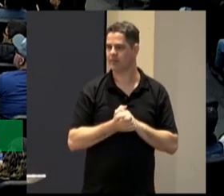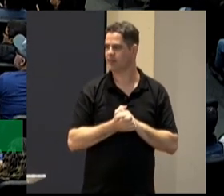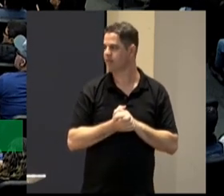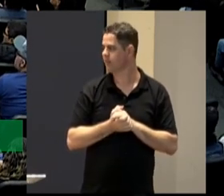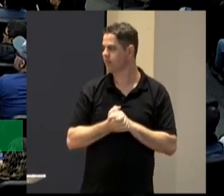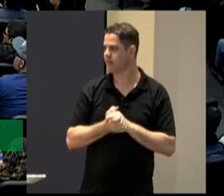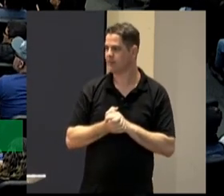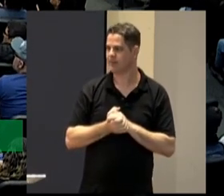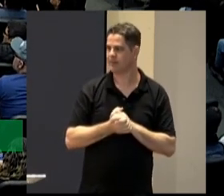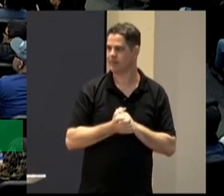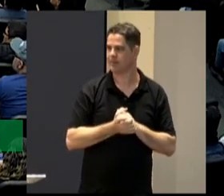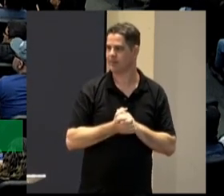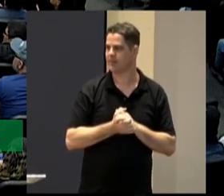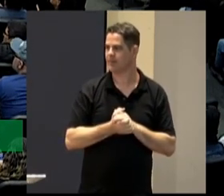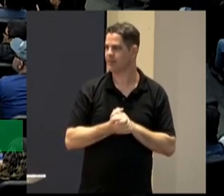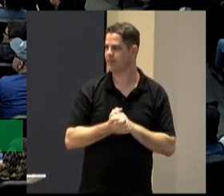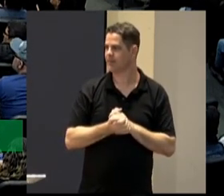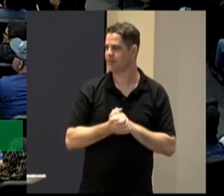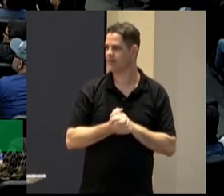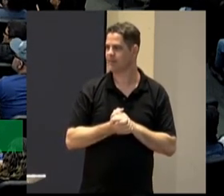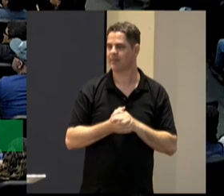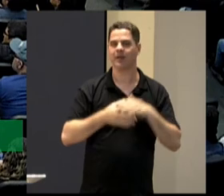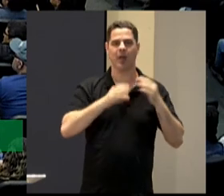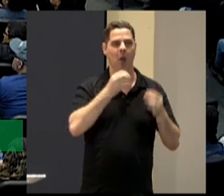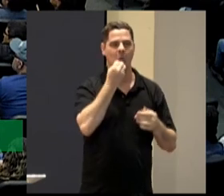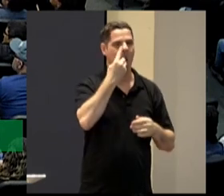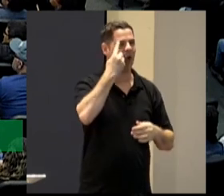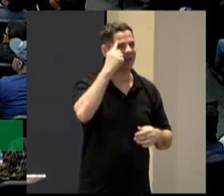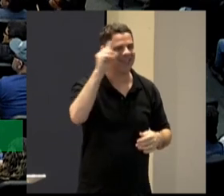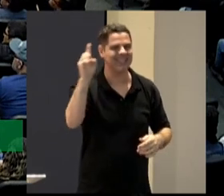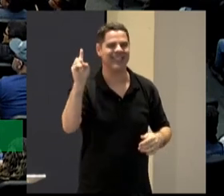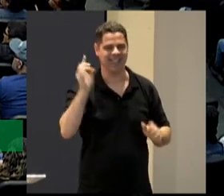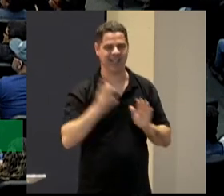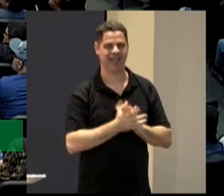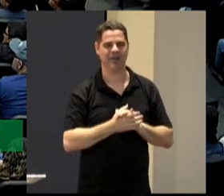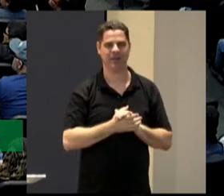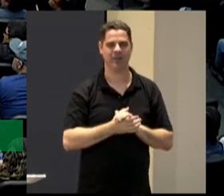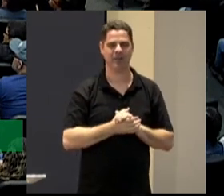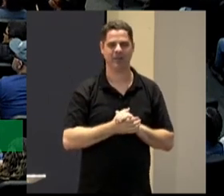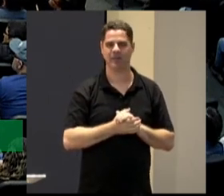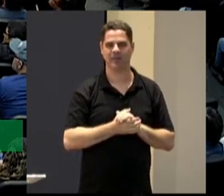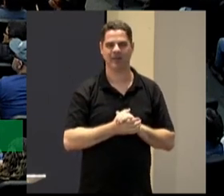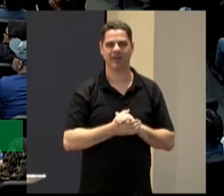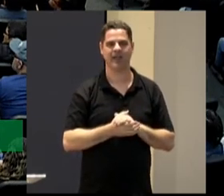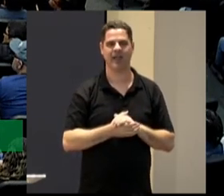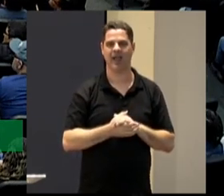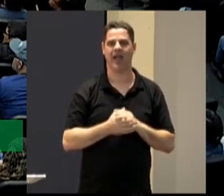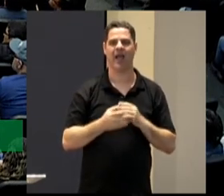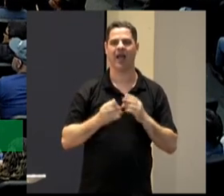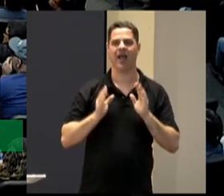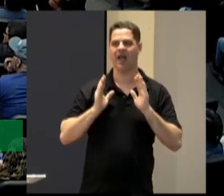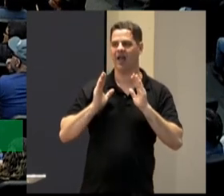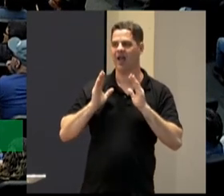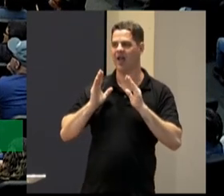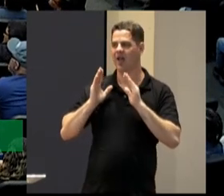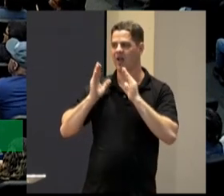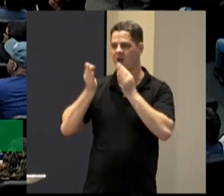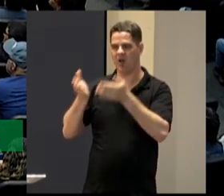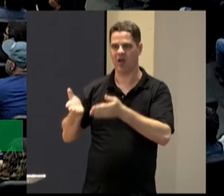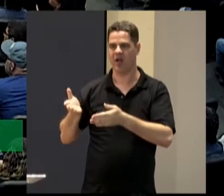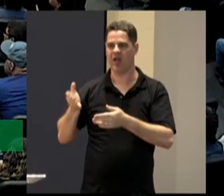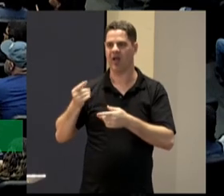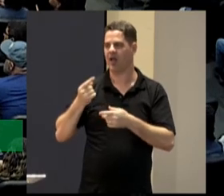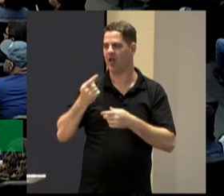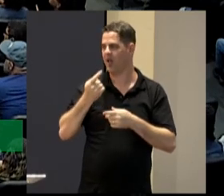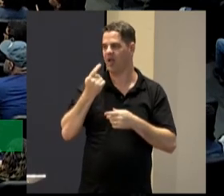Bom dia. quero me dirigir especialmente à professora.